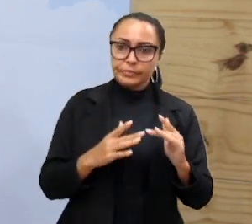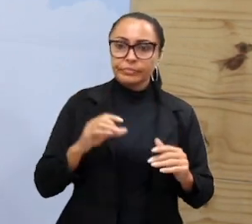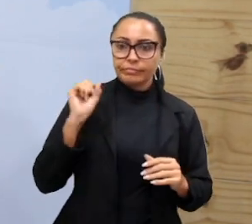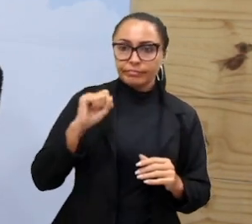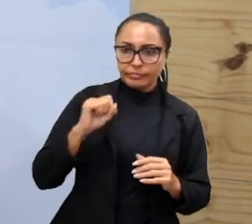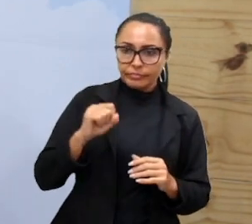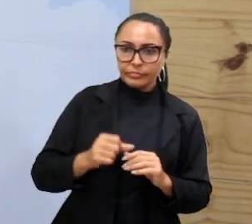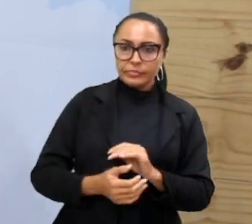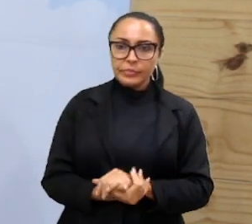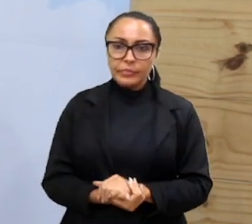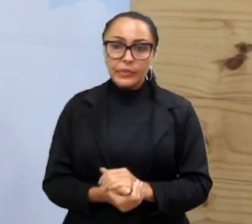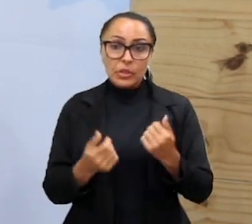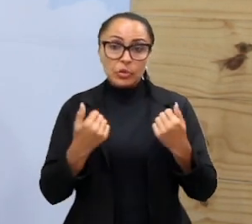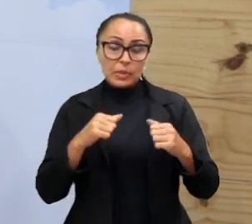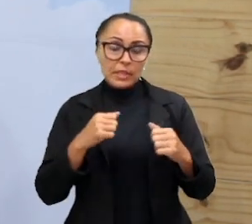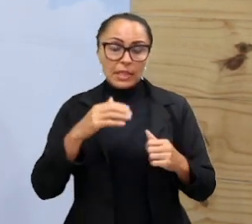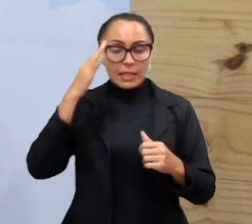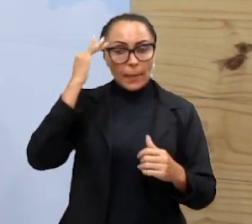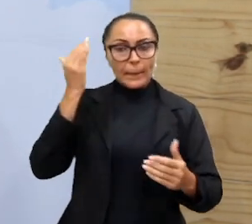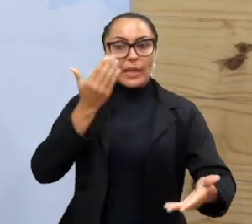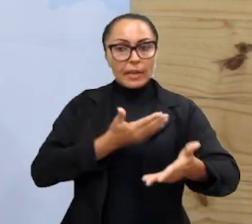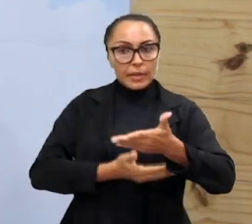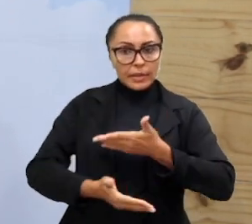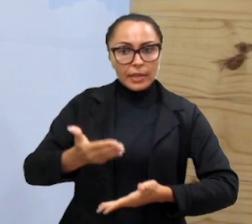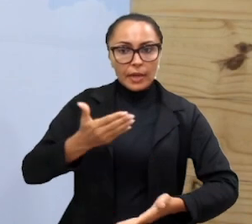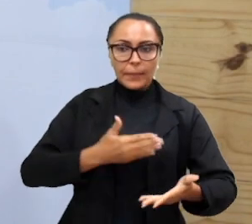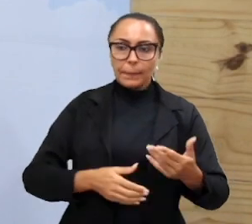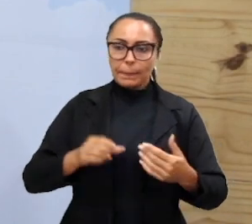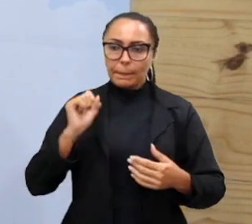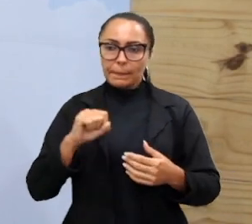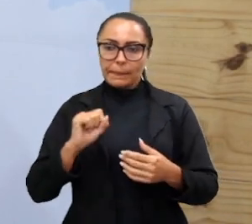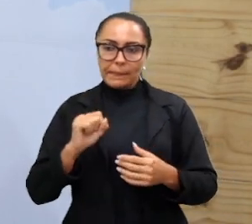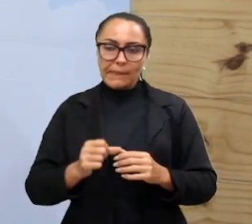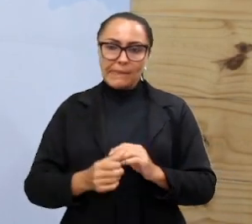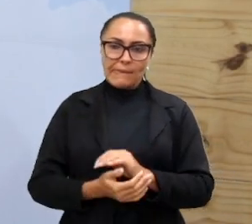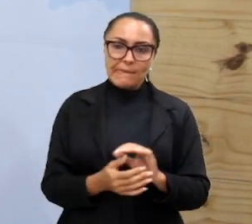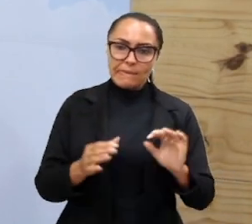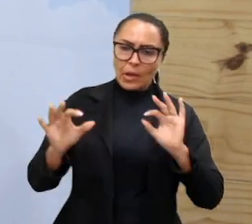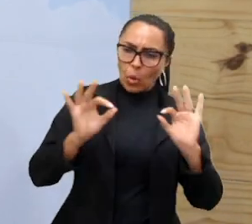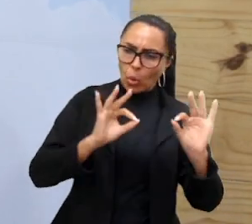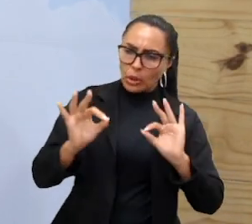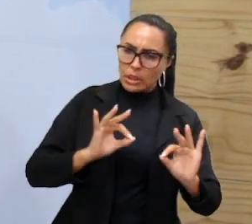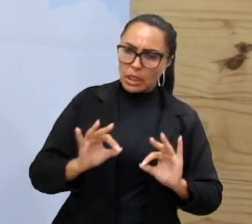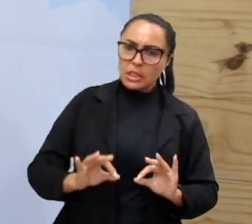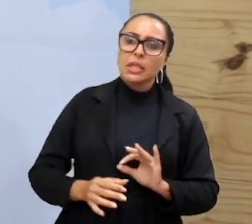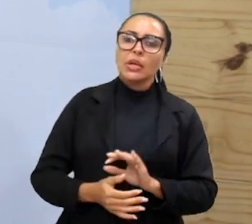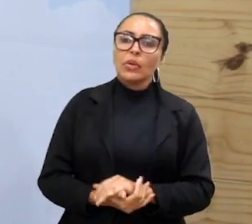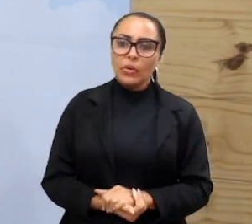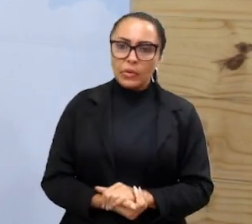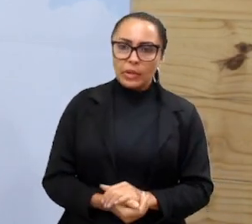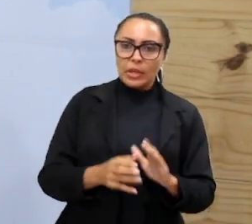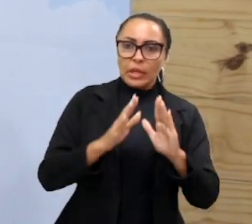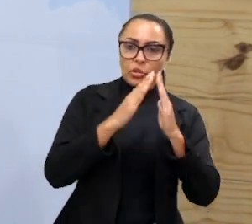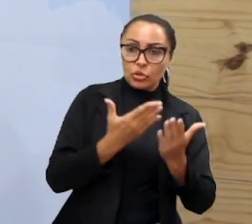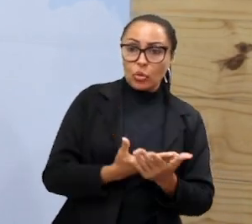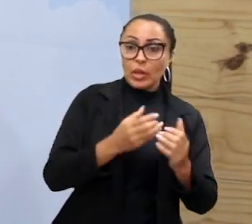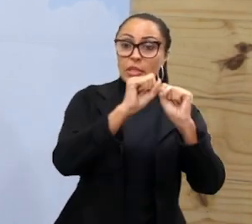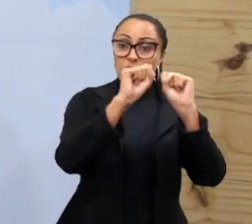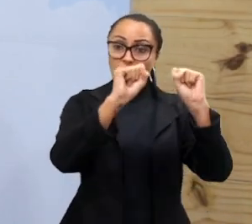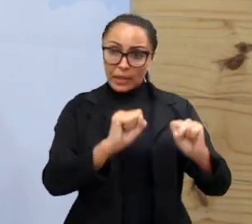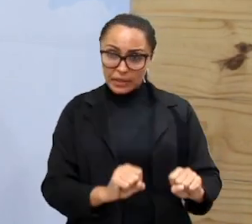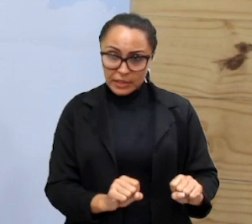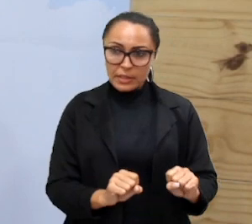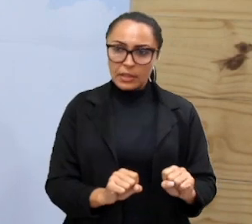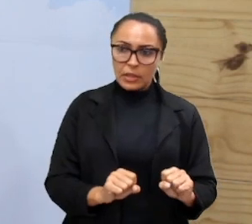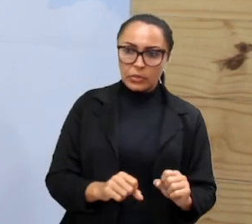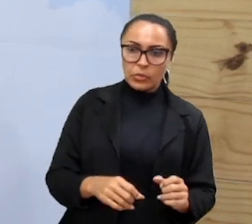né, também saber lidar com esses conteúdos de forma organizada. E a escola, sistematizando esse conhecimento, passa a ter